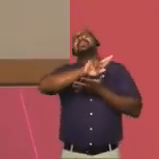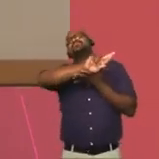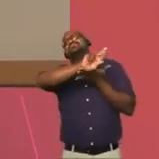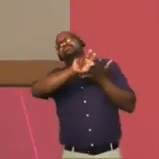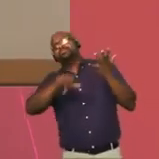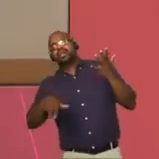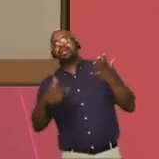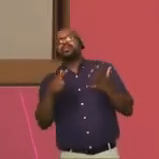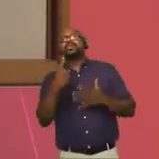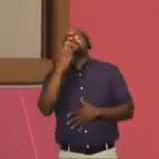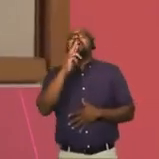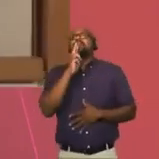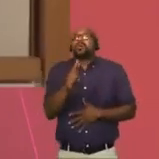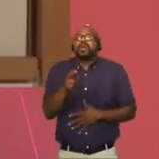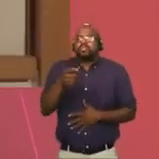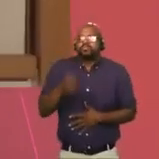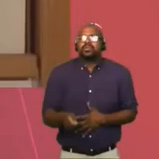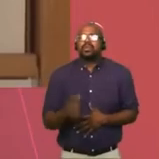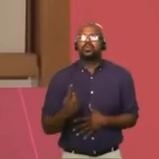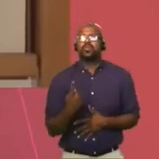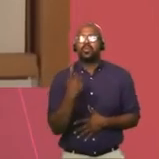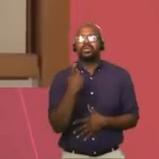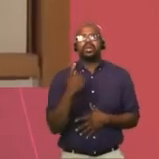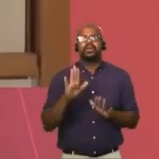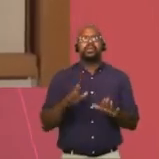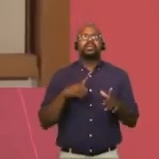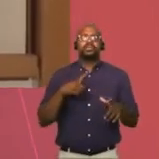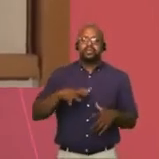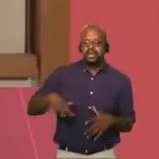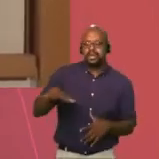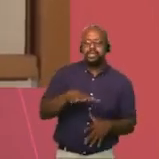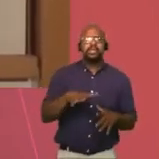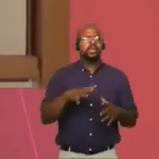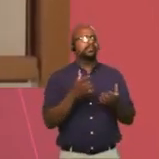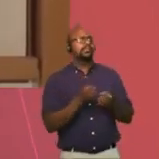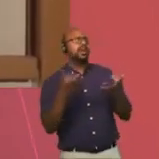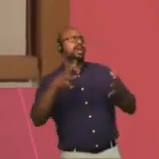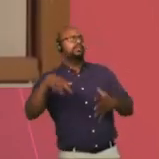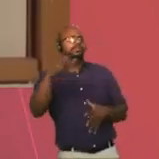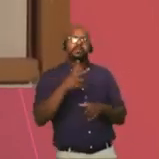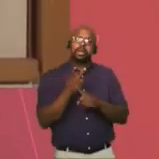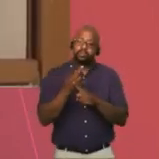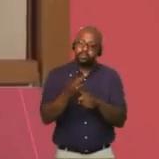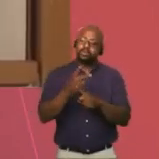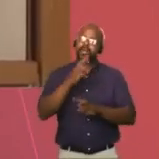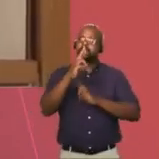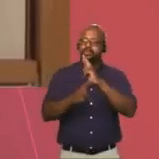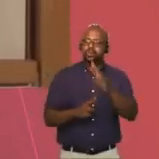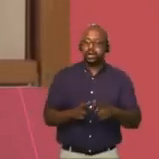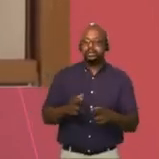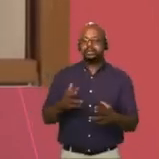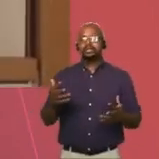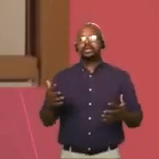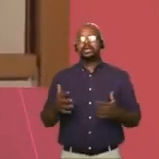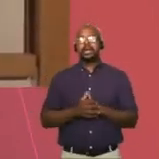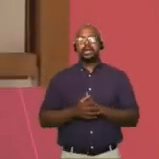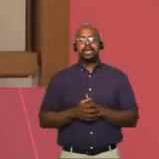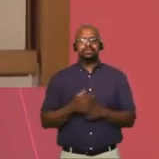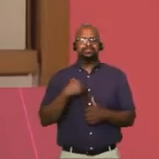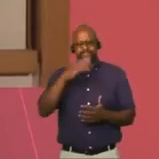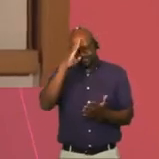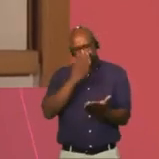questões que acham a respostas definitivas ou está aqui nesse ambiente entanto os outros a busca por essas respostas né pô